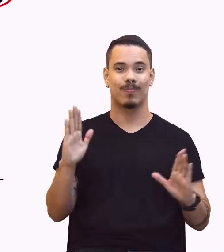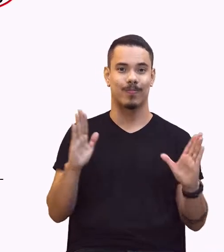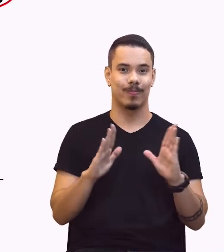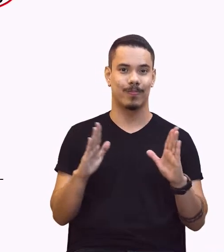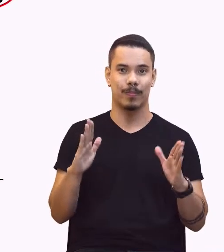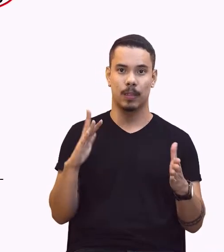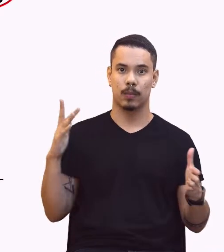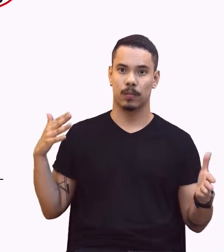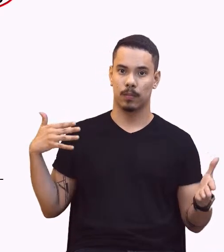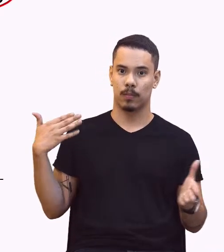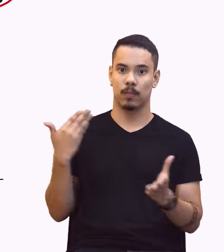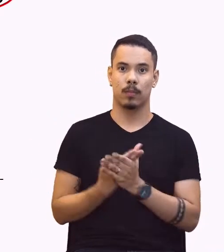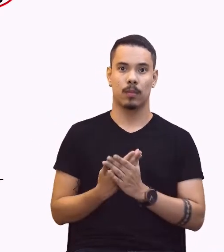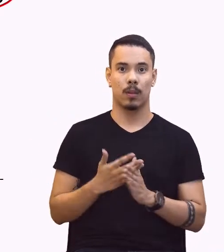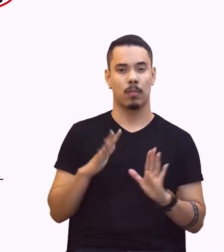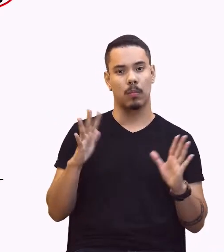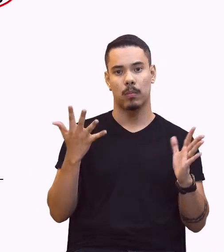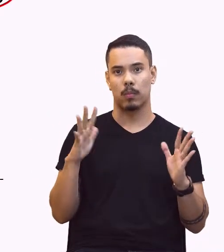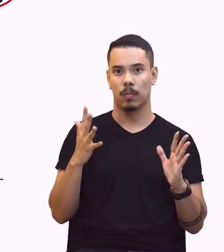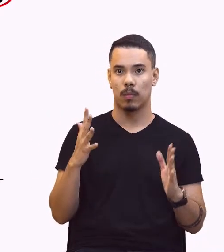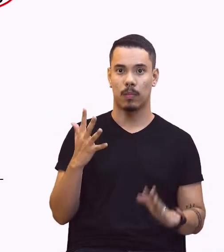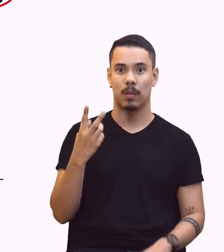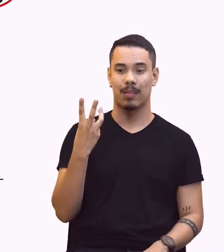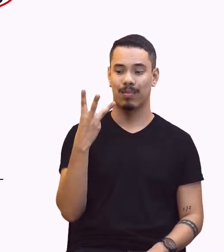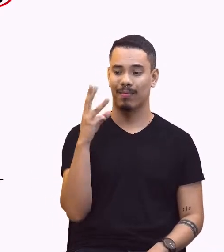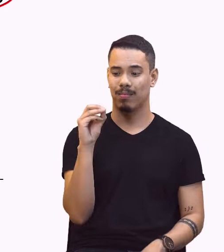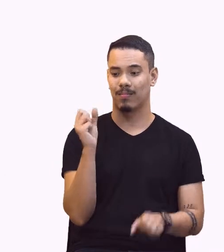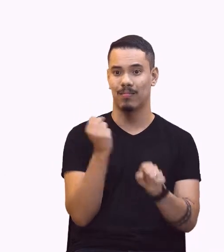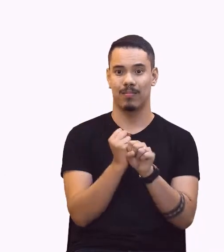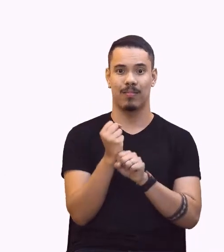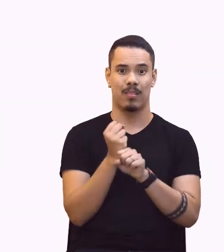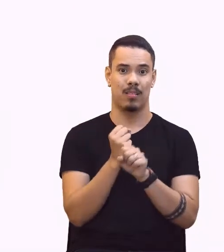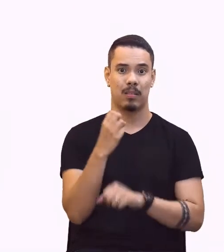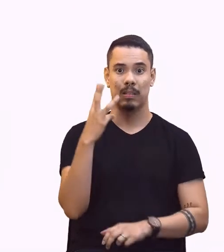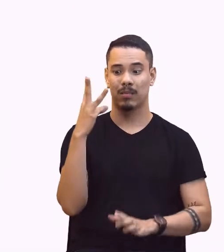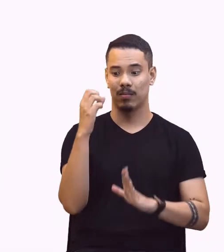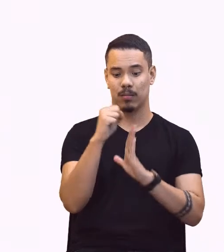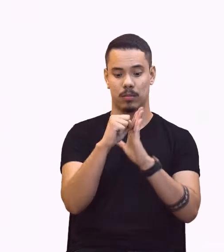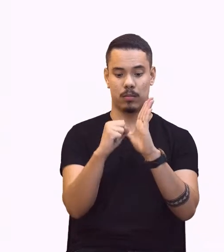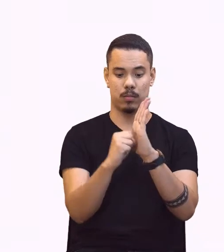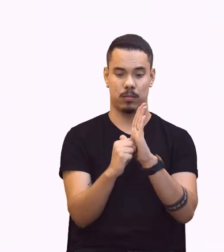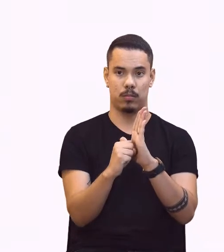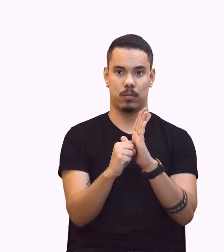por quase, mais ou menos, 3 séculos.